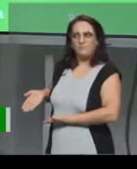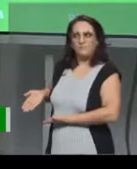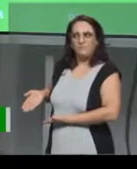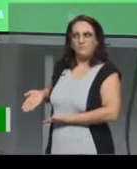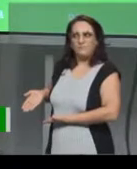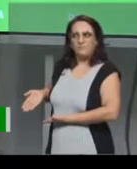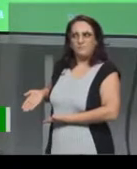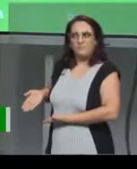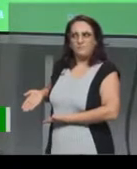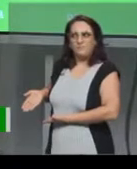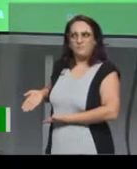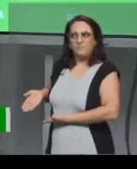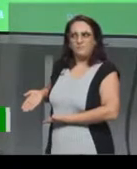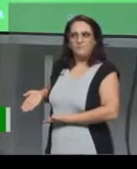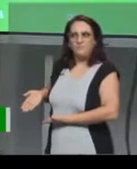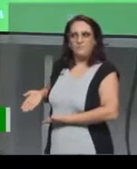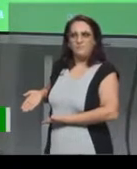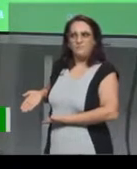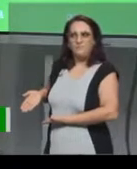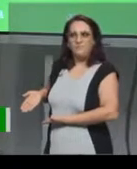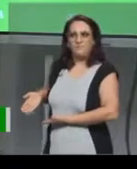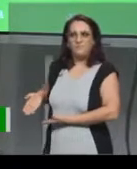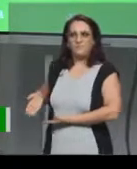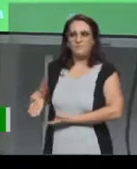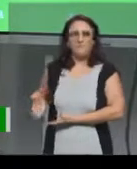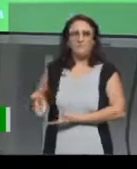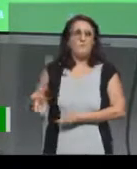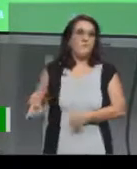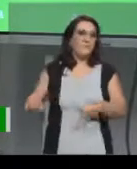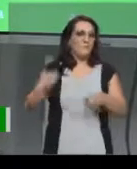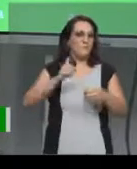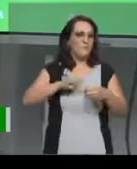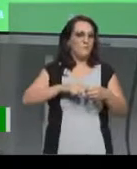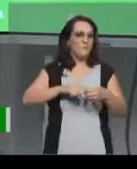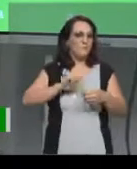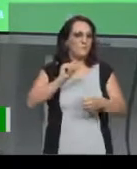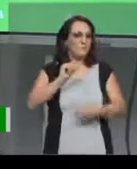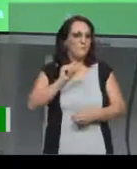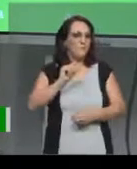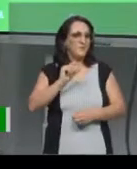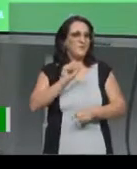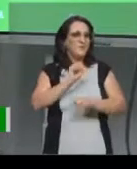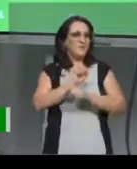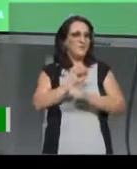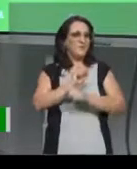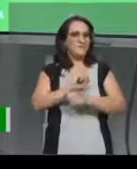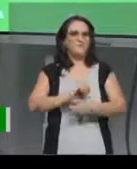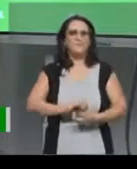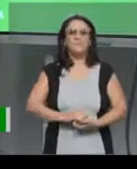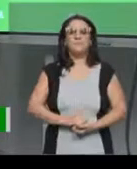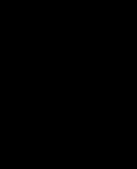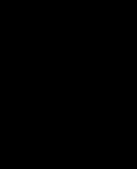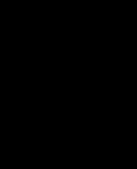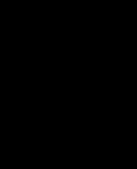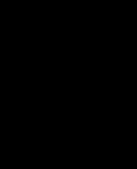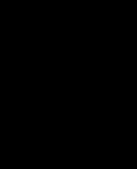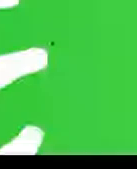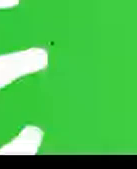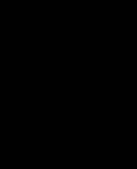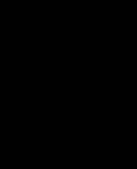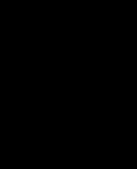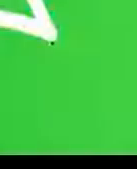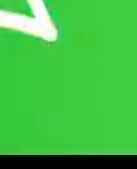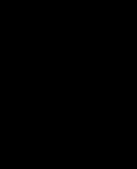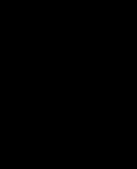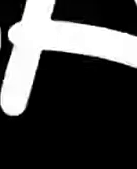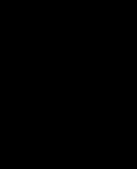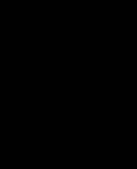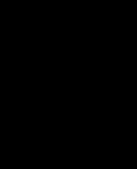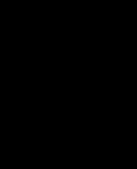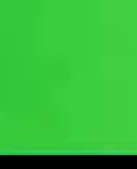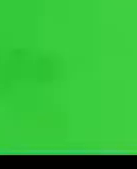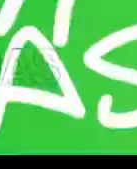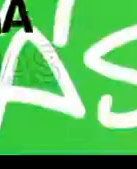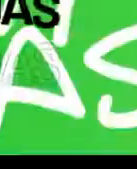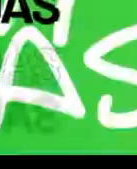98295 2794. Já já estaremos de volta, não saia daí.